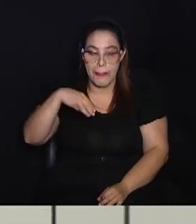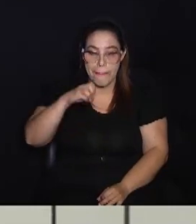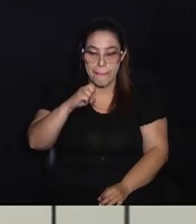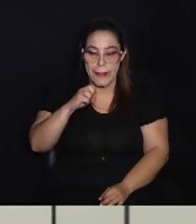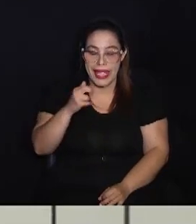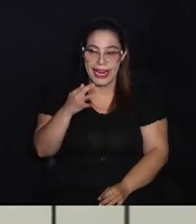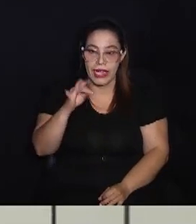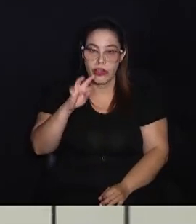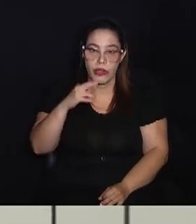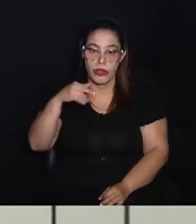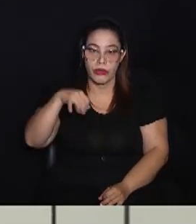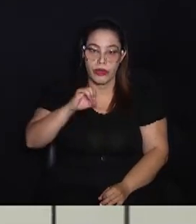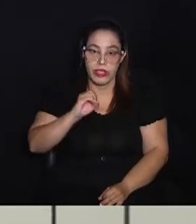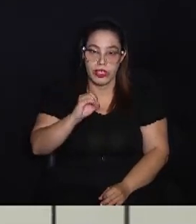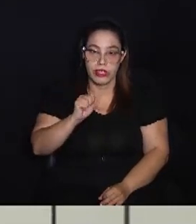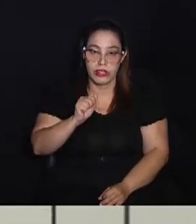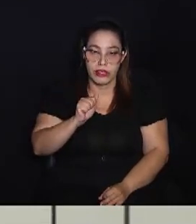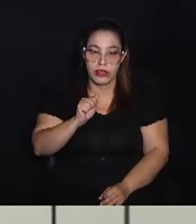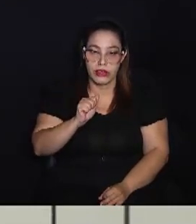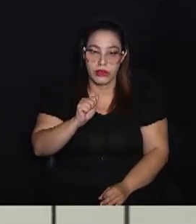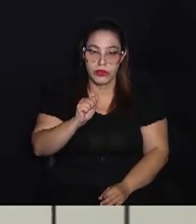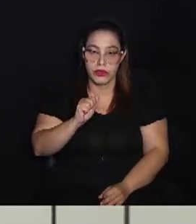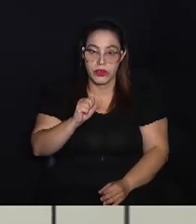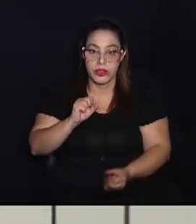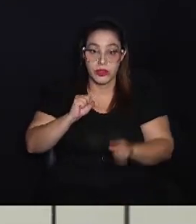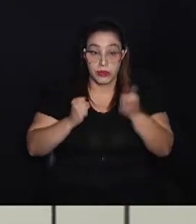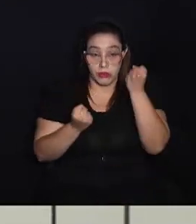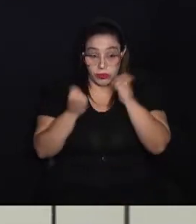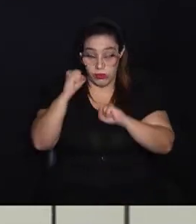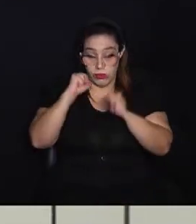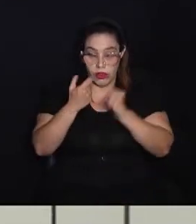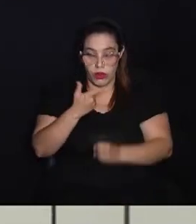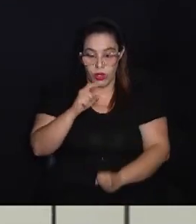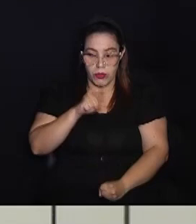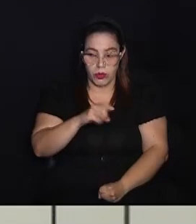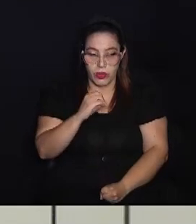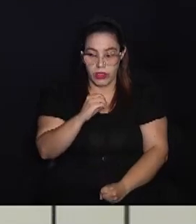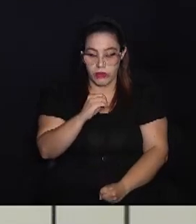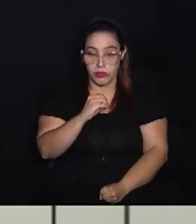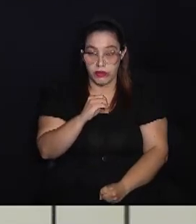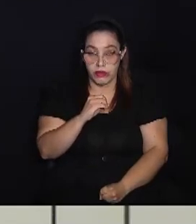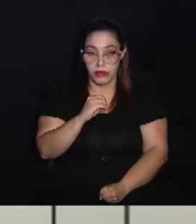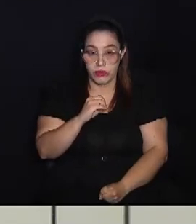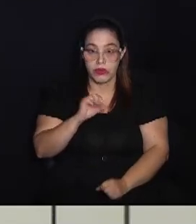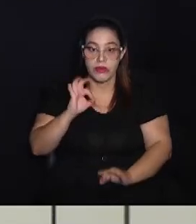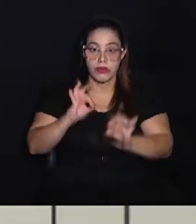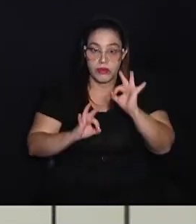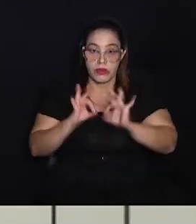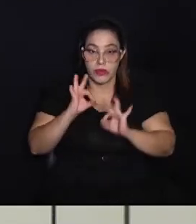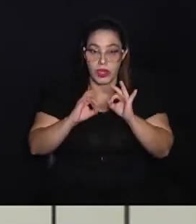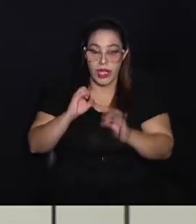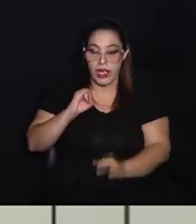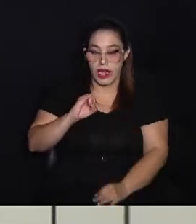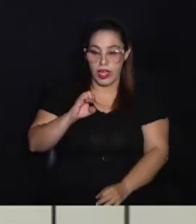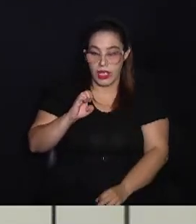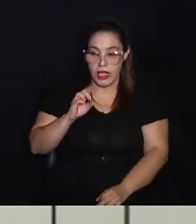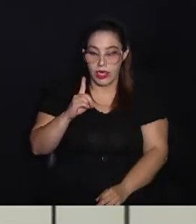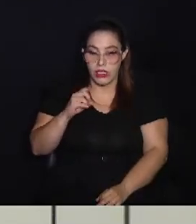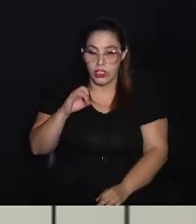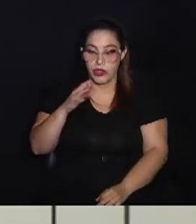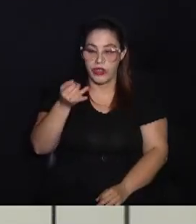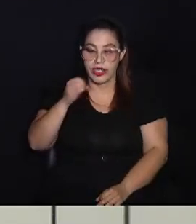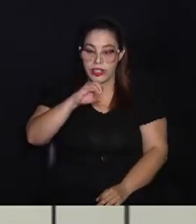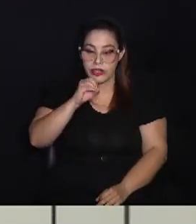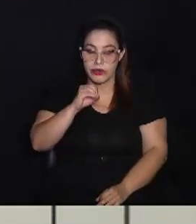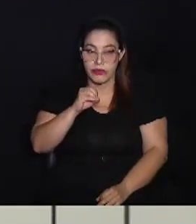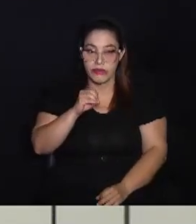mecatrônica, eletroeletrônica, indústria 2.0 e técnico em edificações está apto